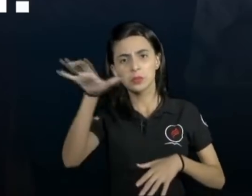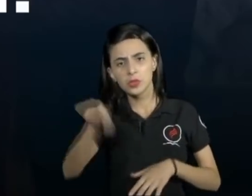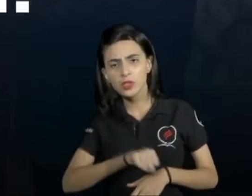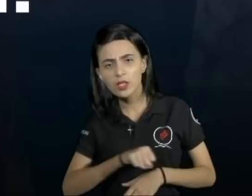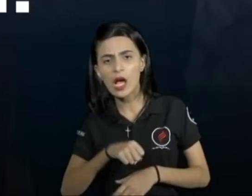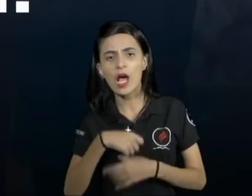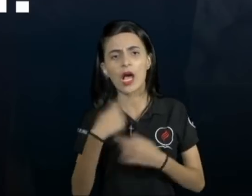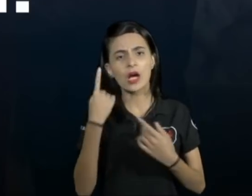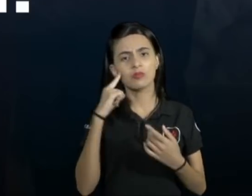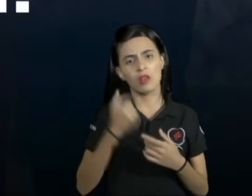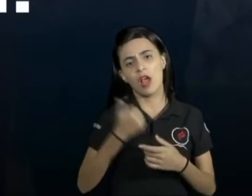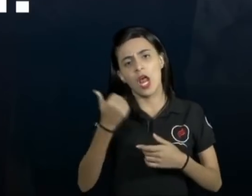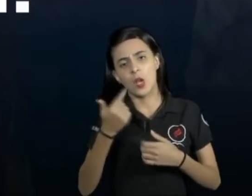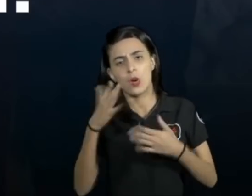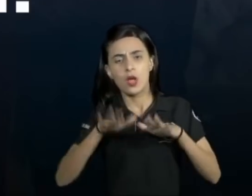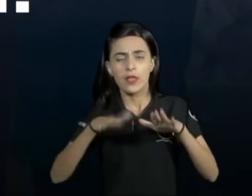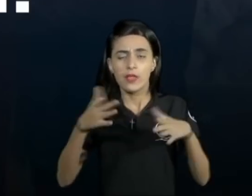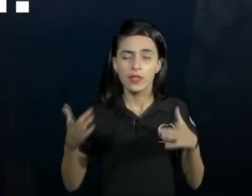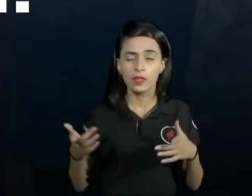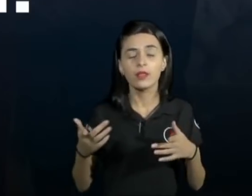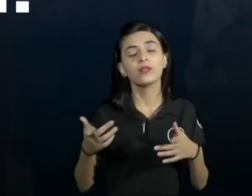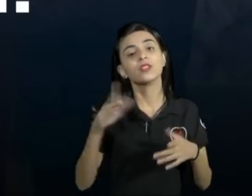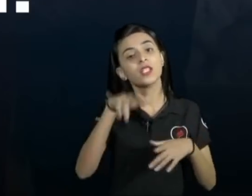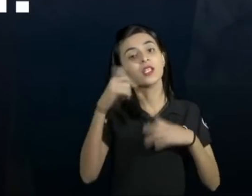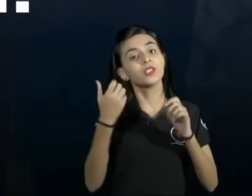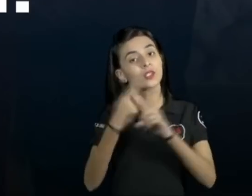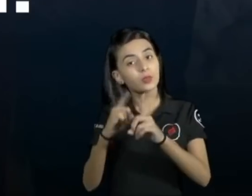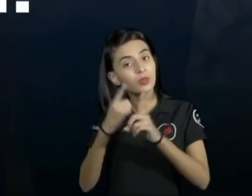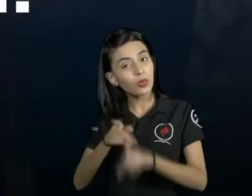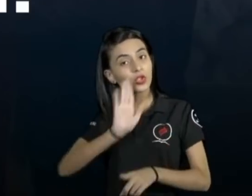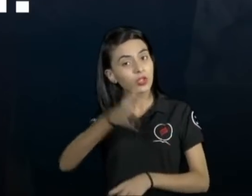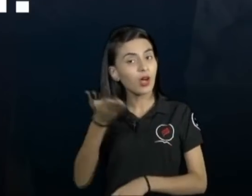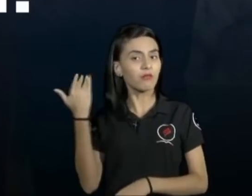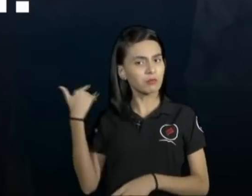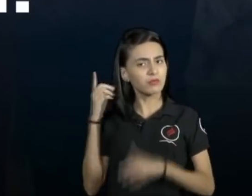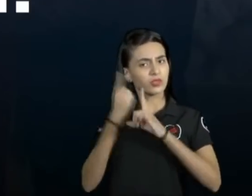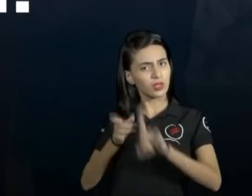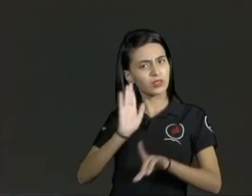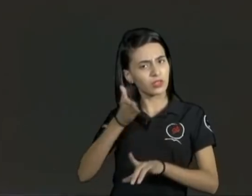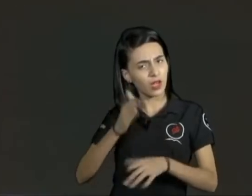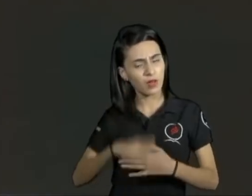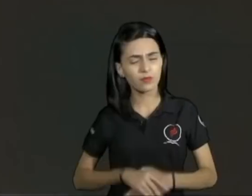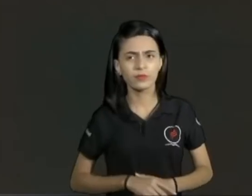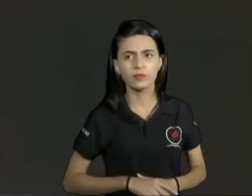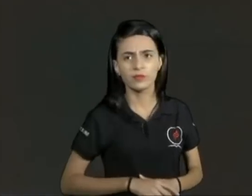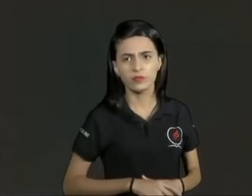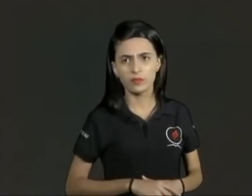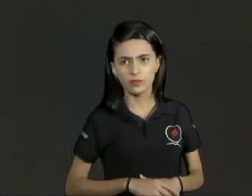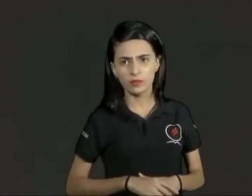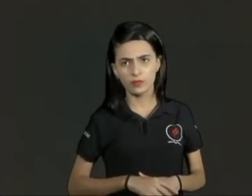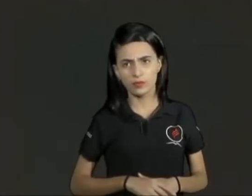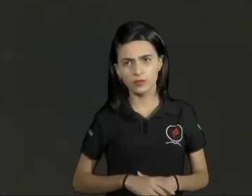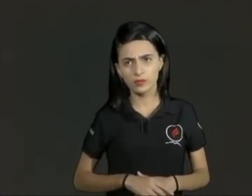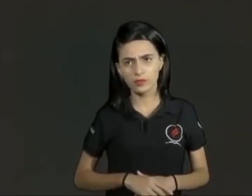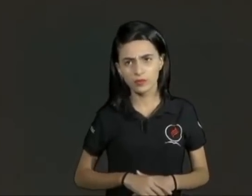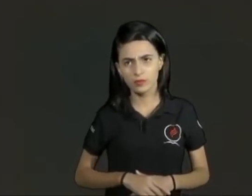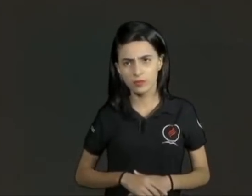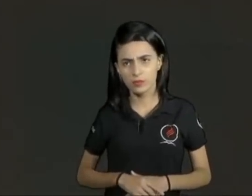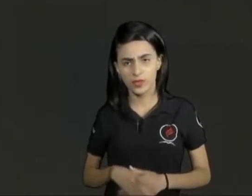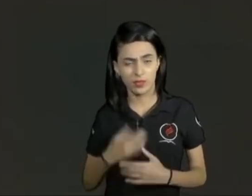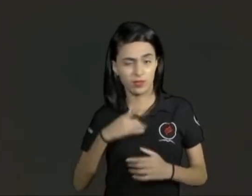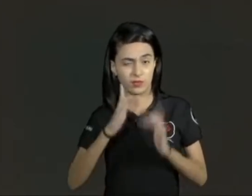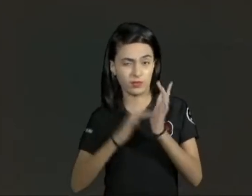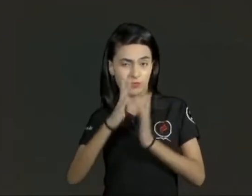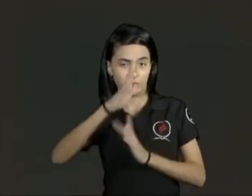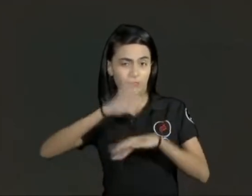buscar você já disse Pulou tá discipulando alguém o que eu estou mostrando aqui é tudo ordem de Jesus